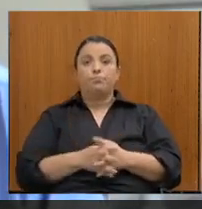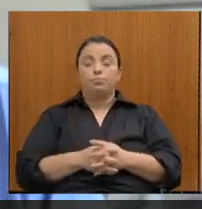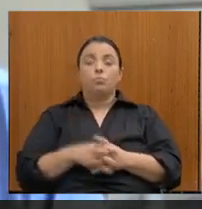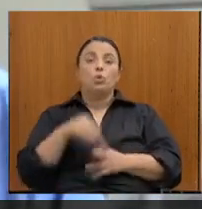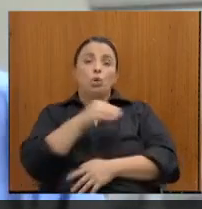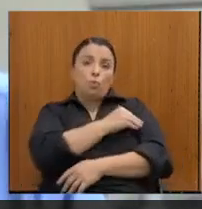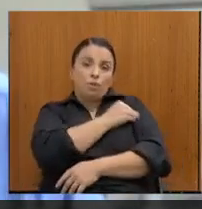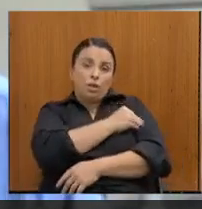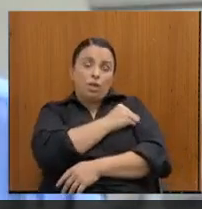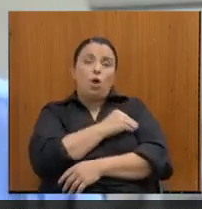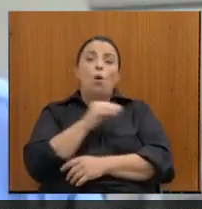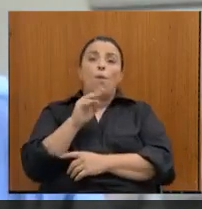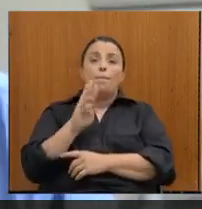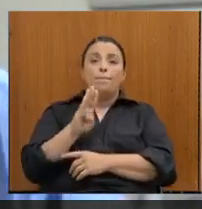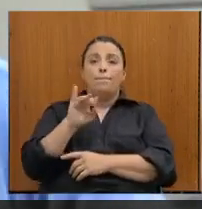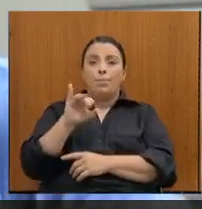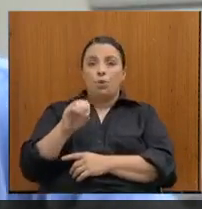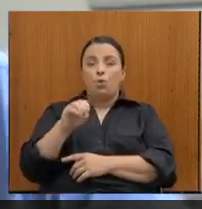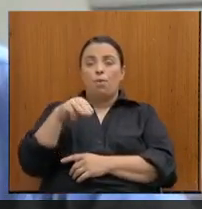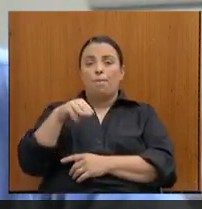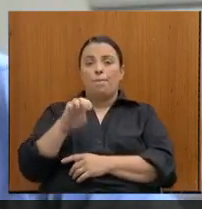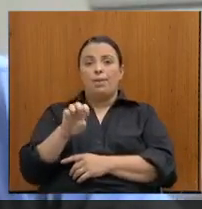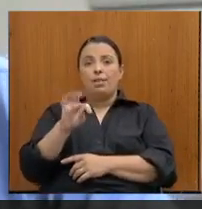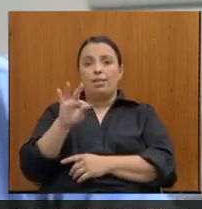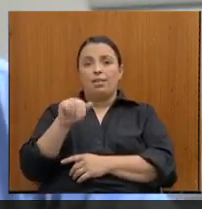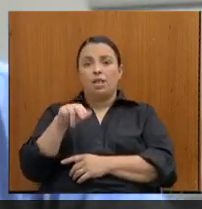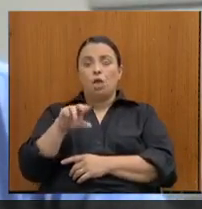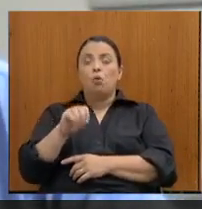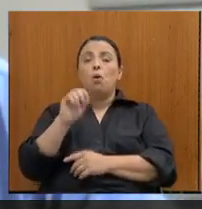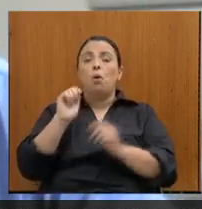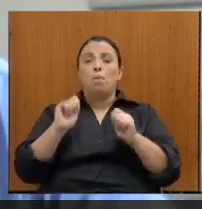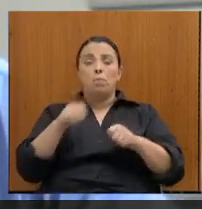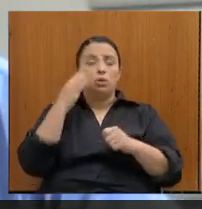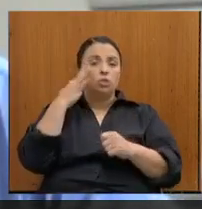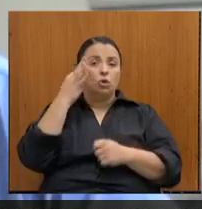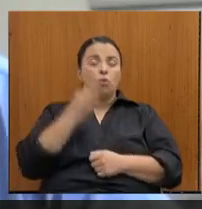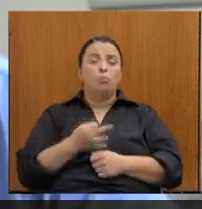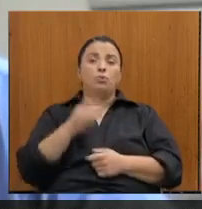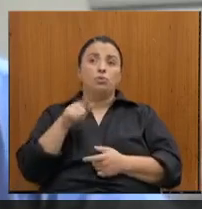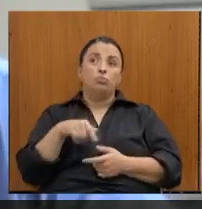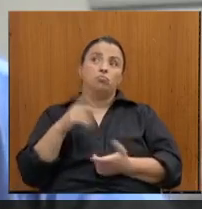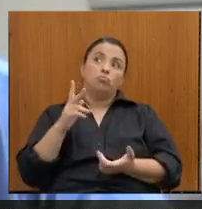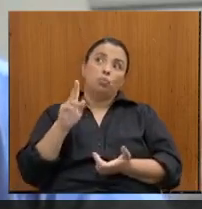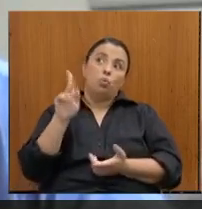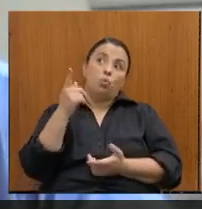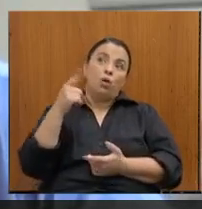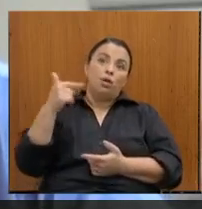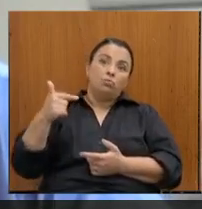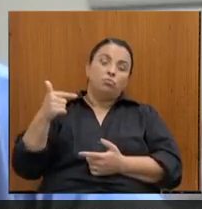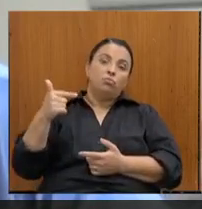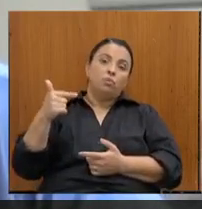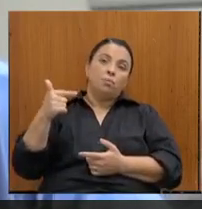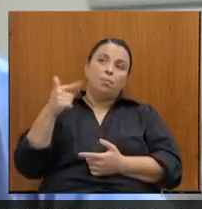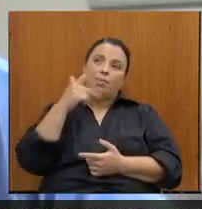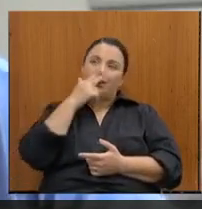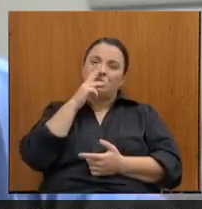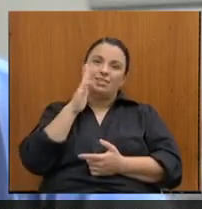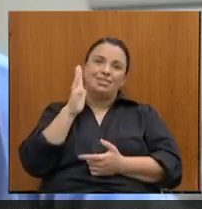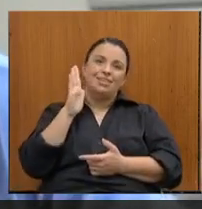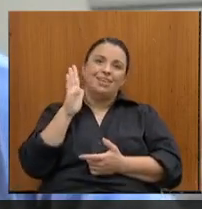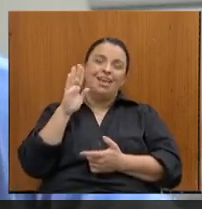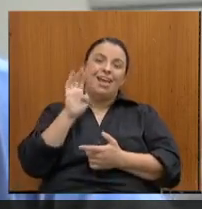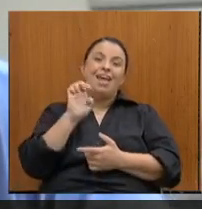podem ser entendidos como hidrogênio envelopado é na forma de pudim veículo